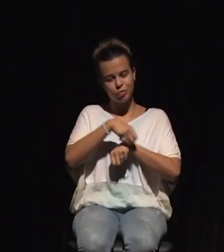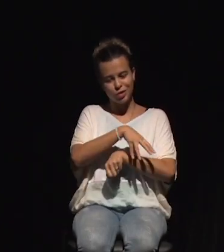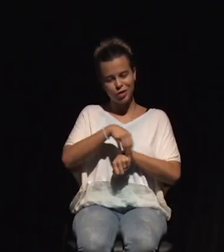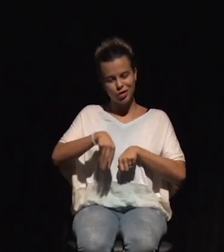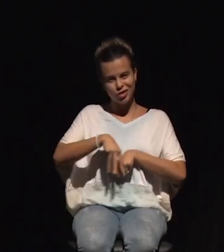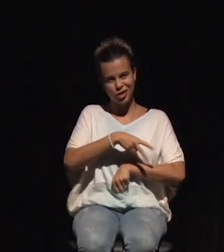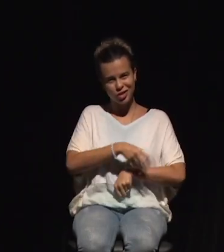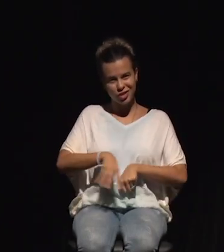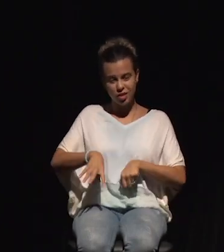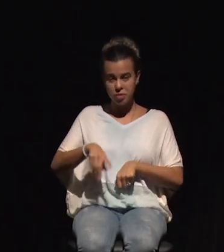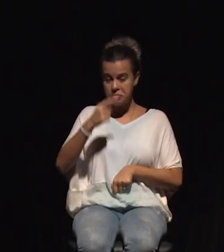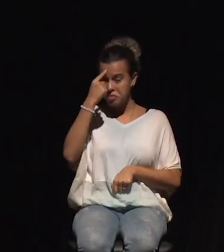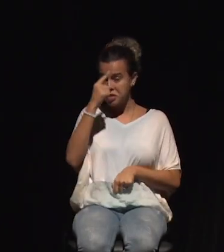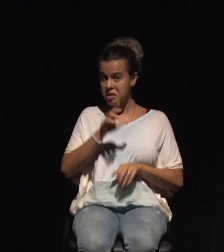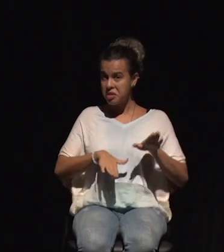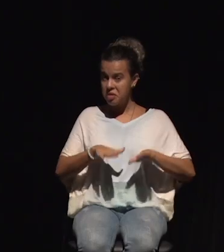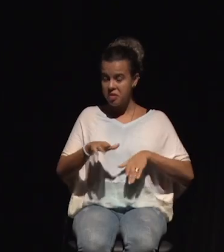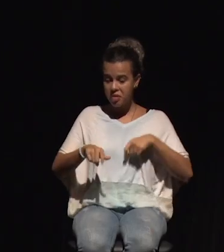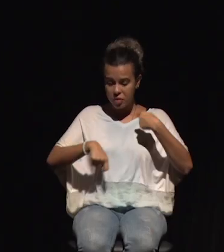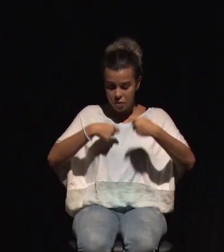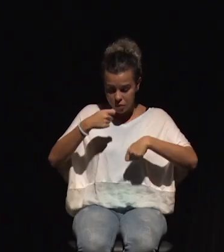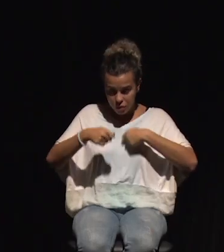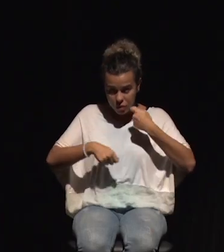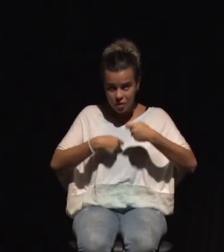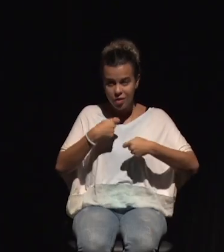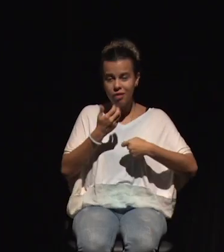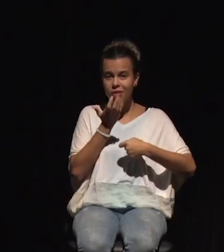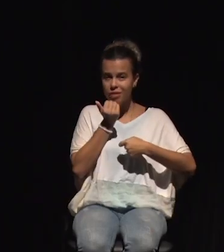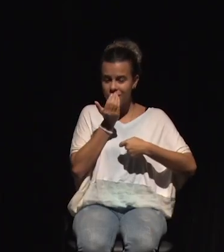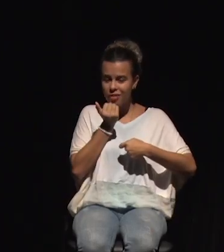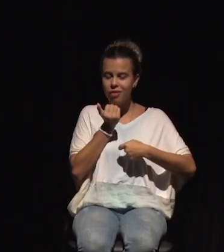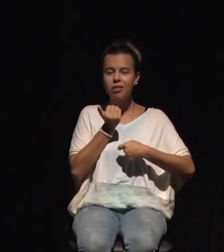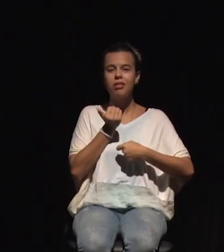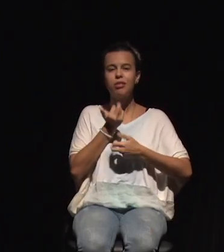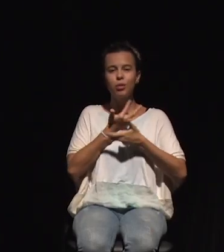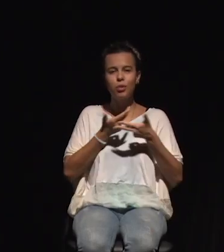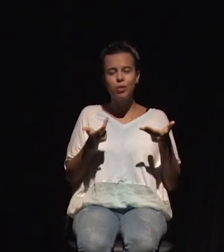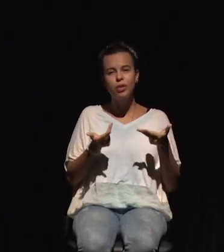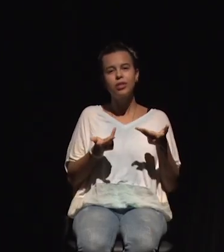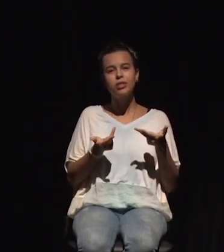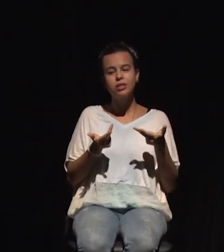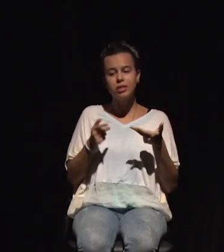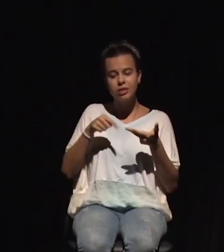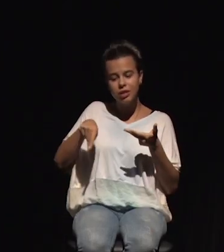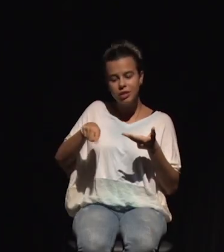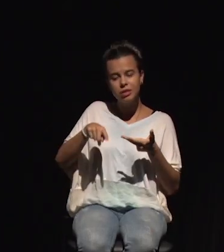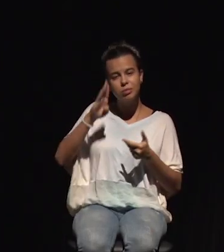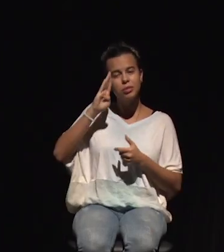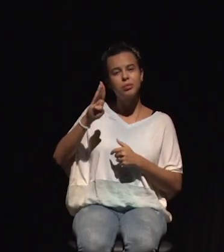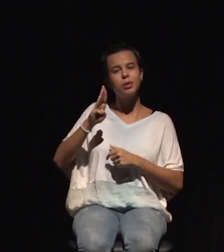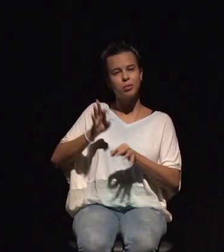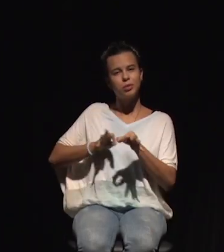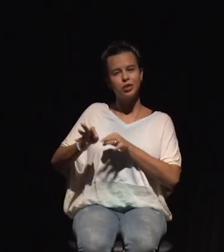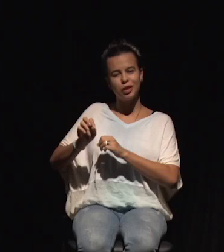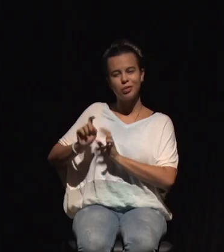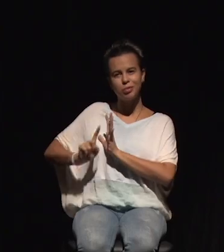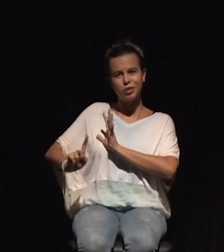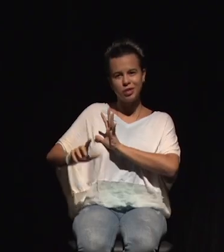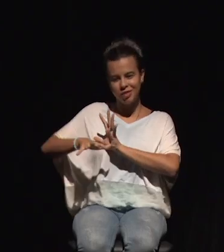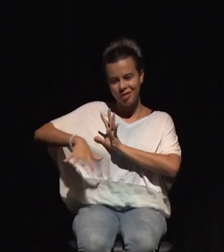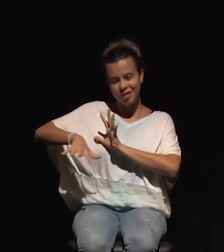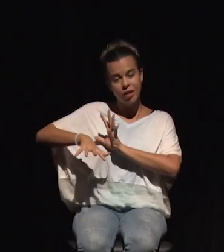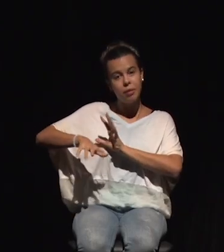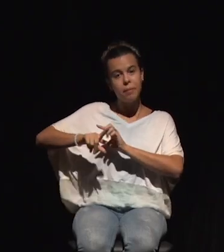de pensar que talvez esses alimentos enquanto protagonistas do projeto também é de alguma forma nos